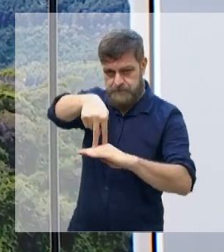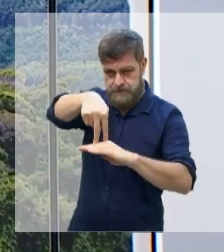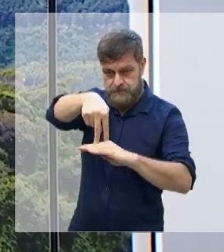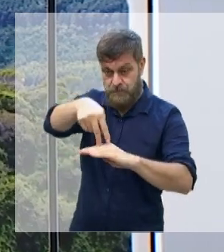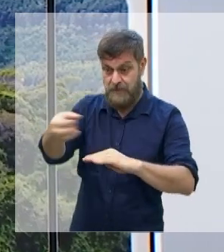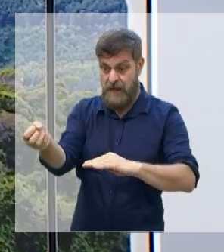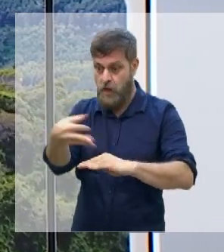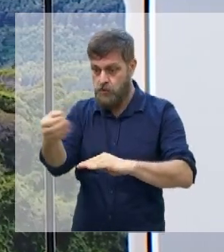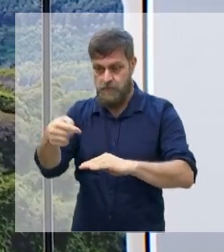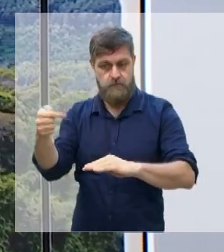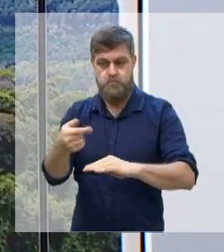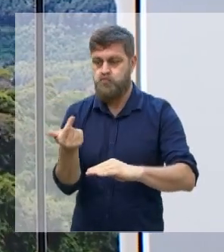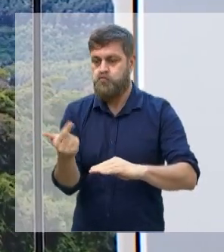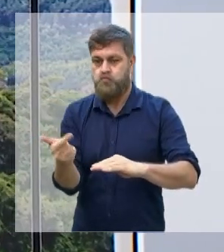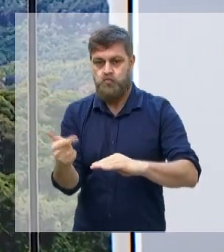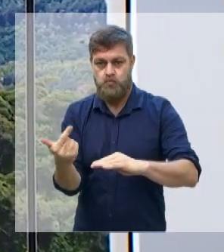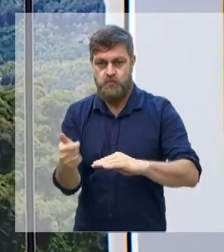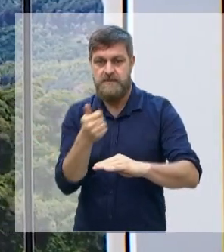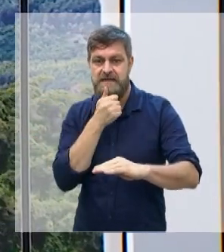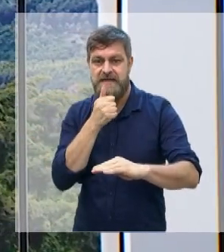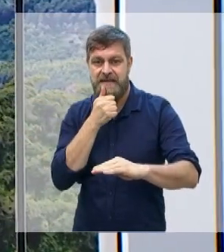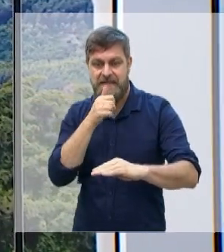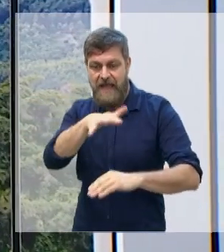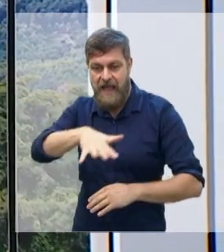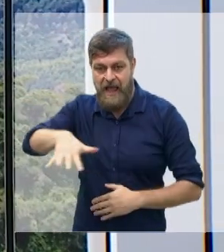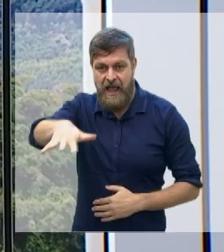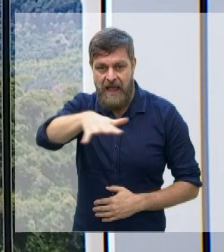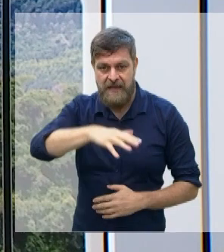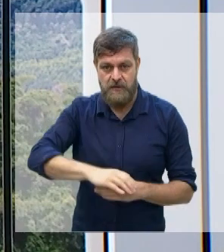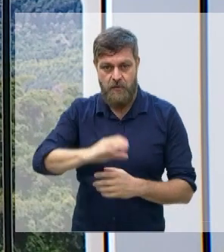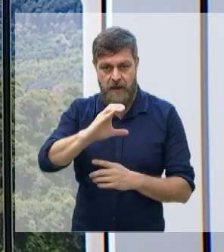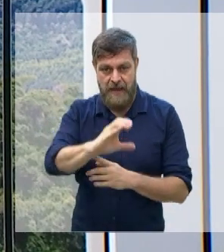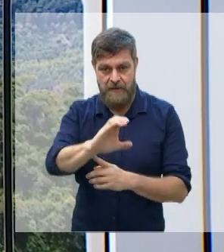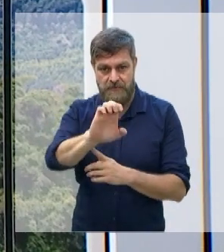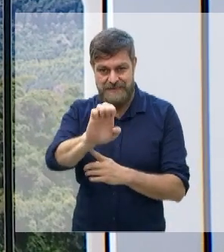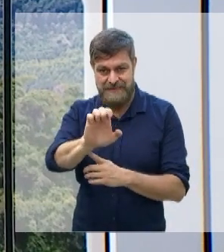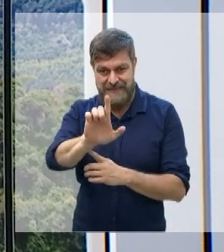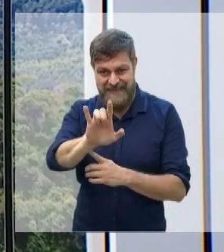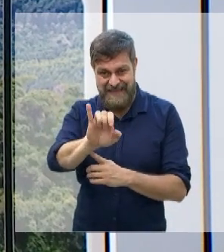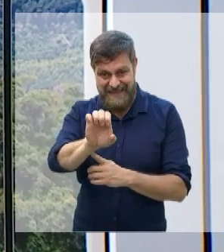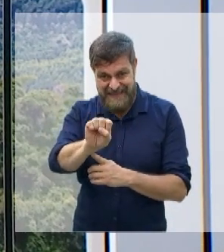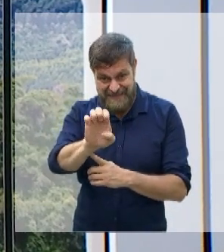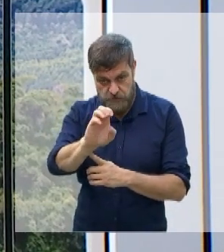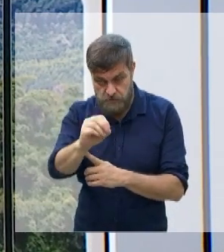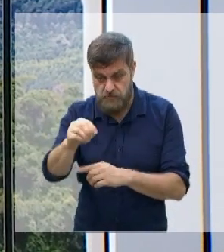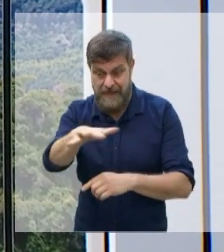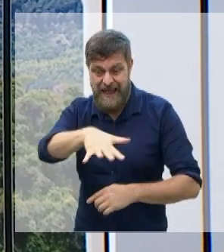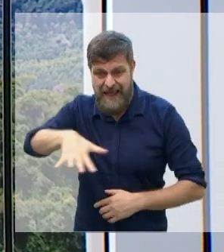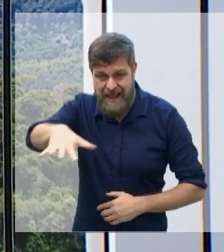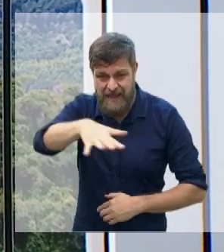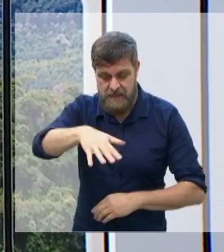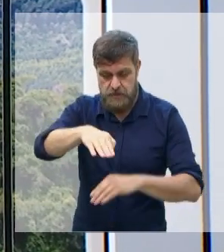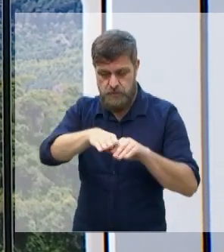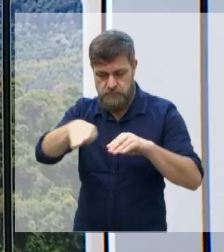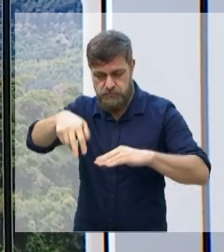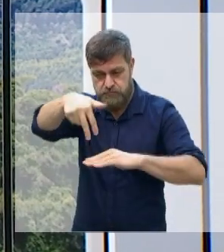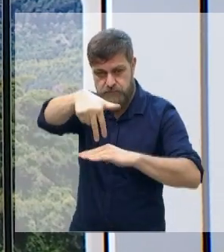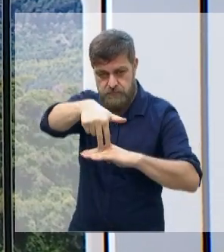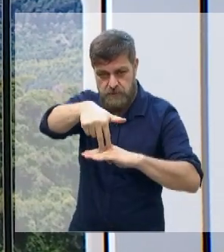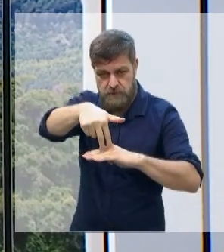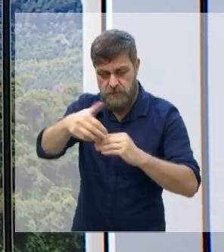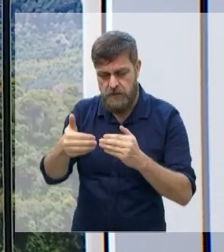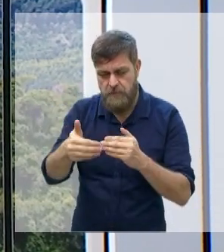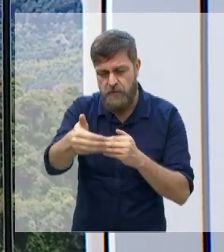novo que não existe que é ali na região do campos elíseos ainda região do campos elíseos que é no